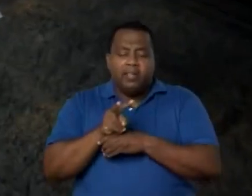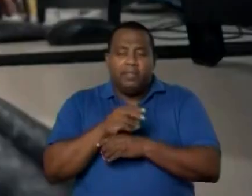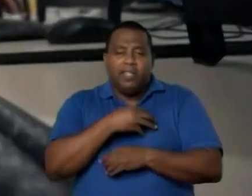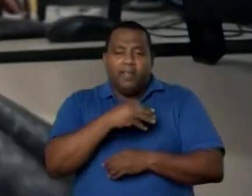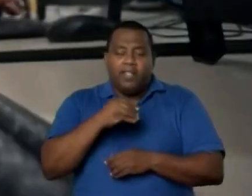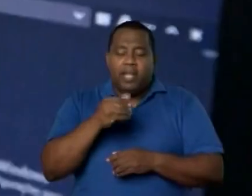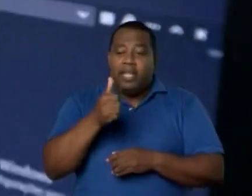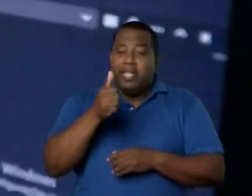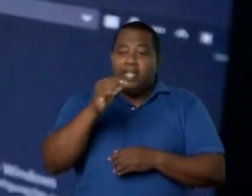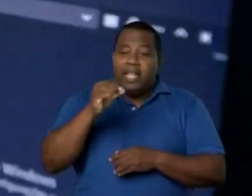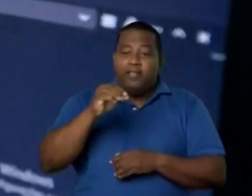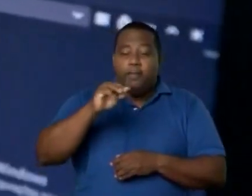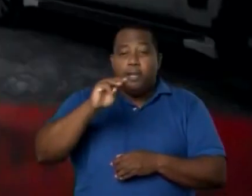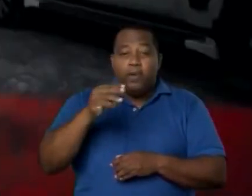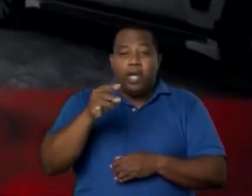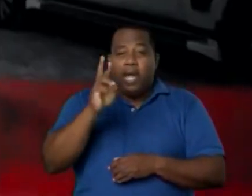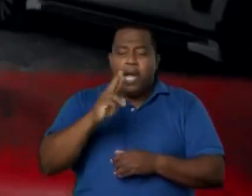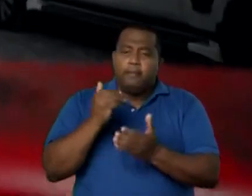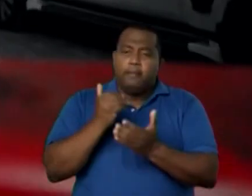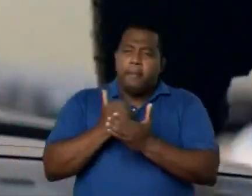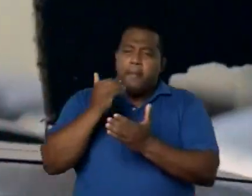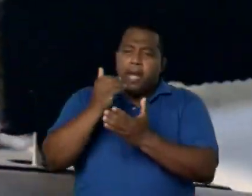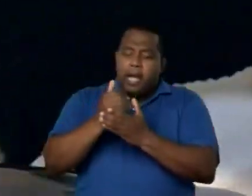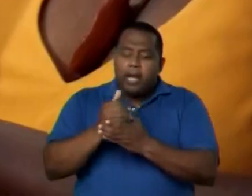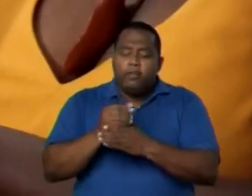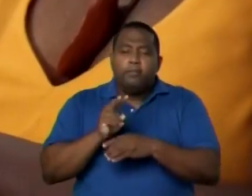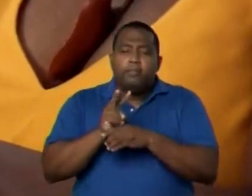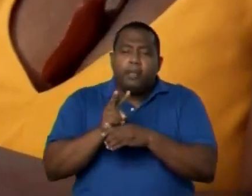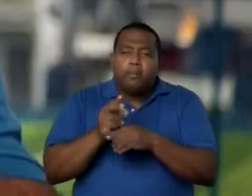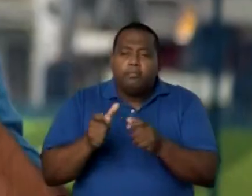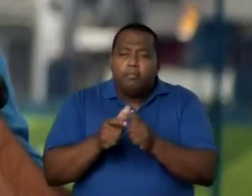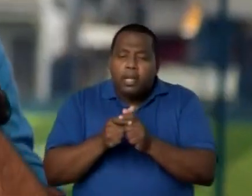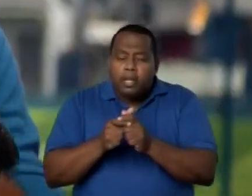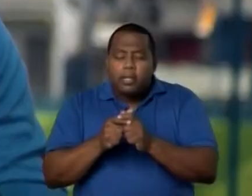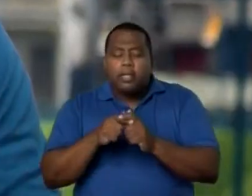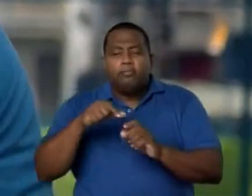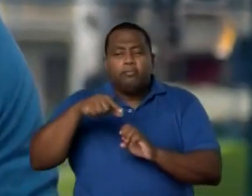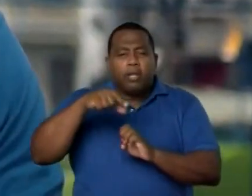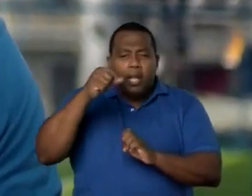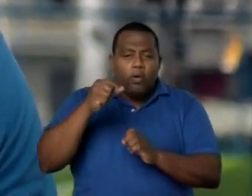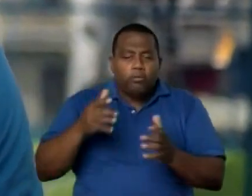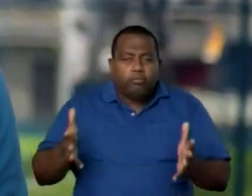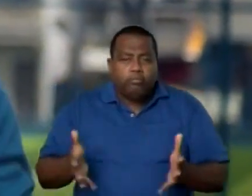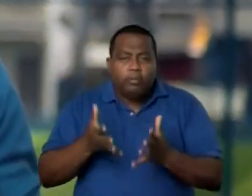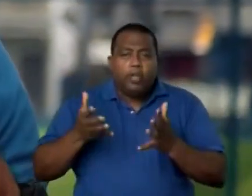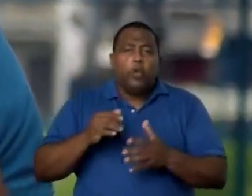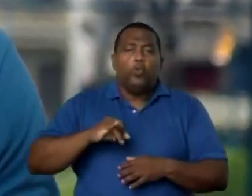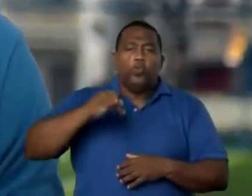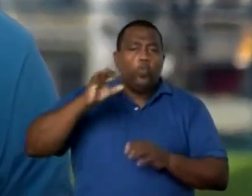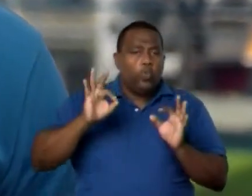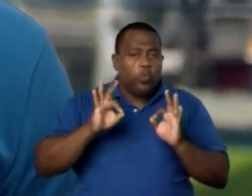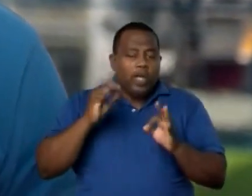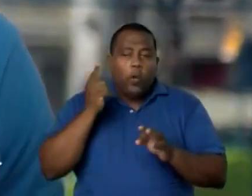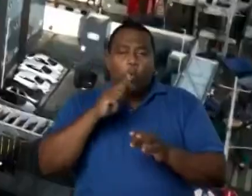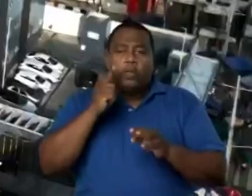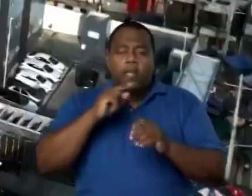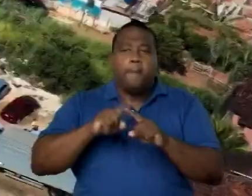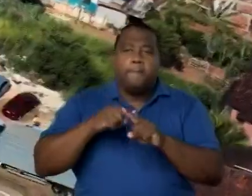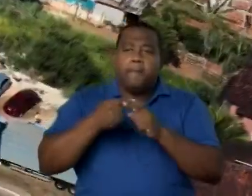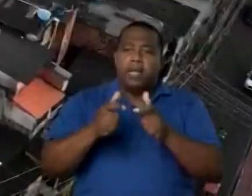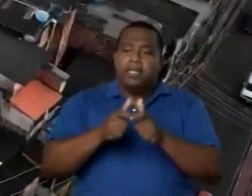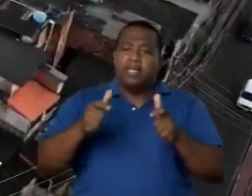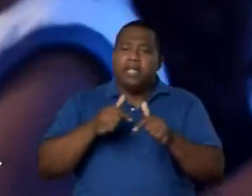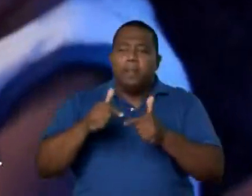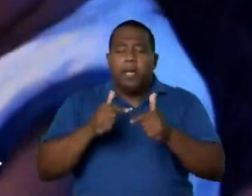com 10 milhões de reais a mais por ano e microcrédito. Sem juros, para estimular pequenos negócios e gerar mais empregos.